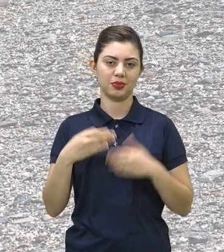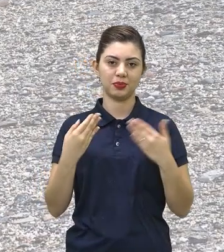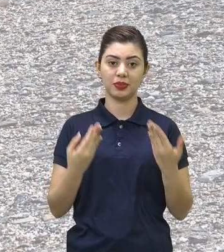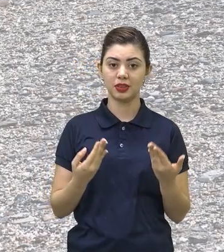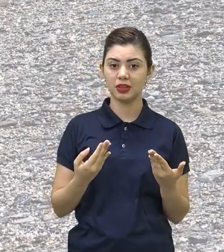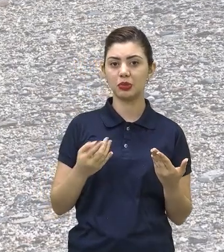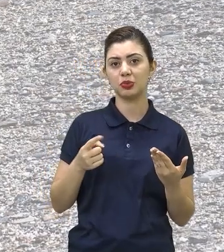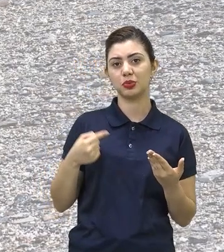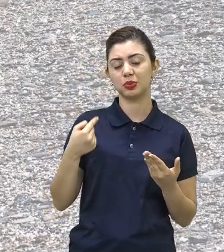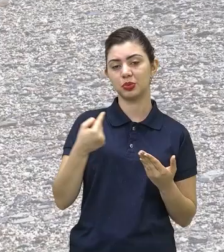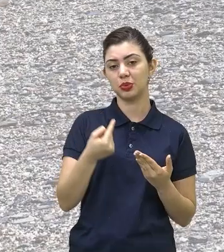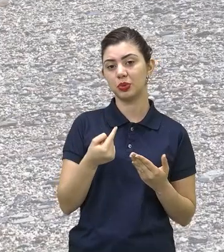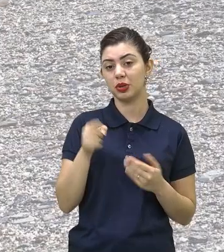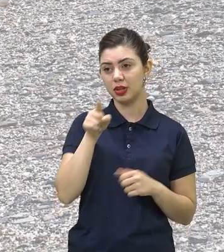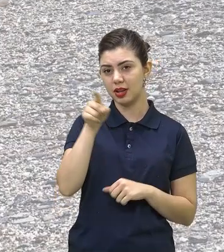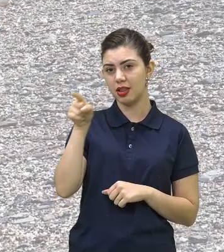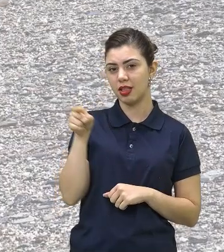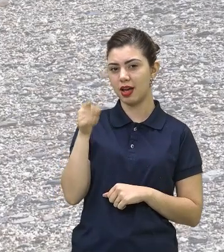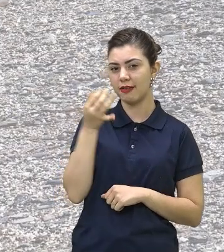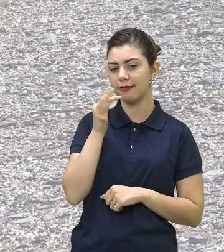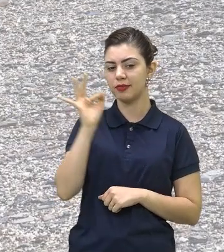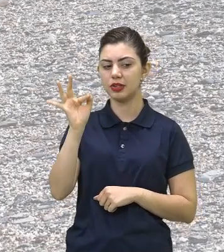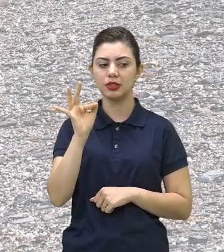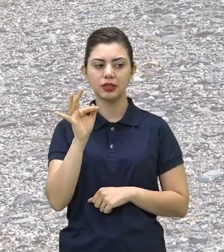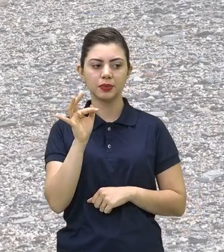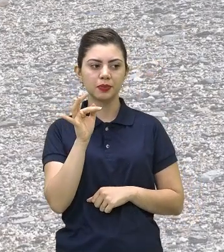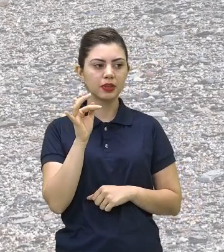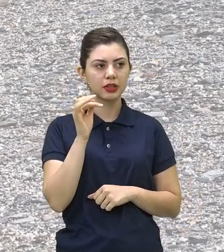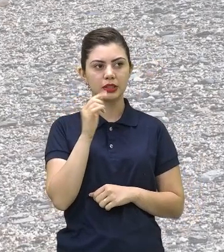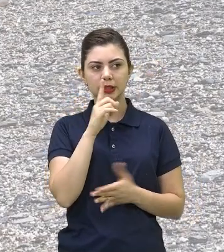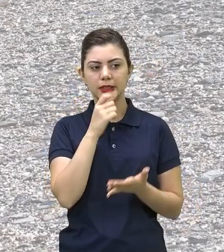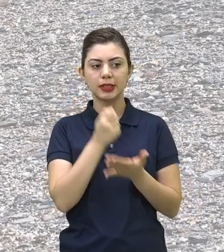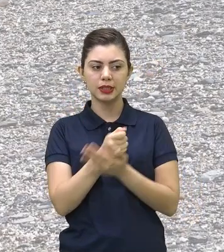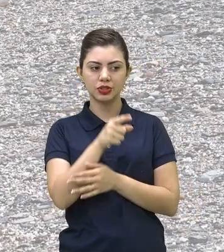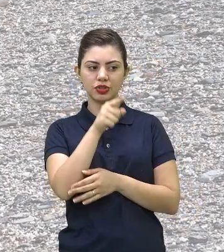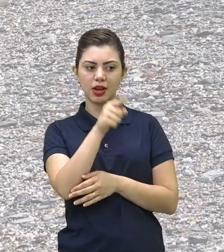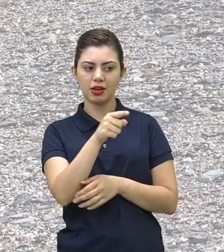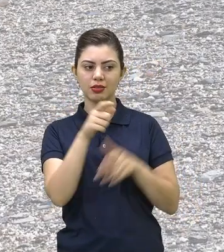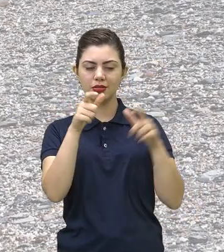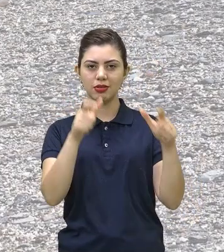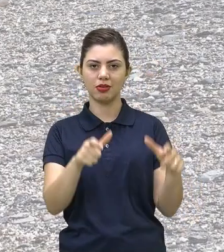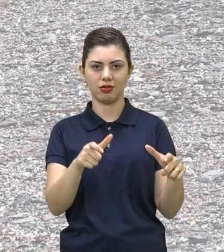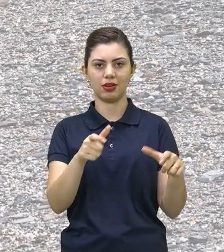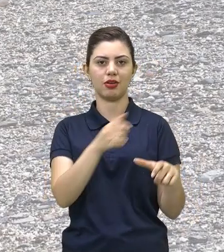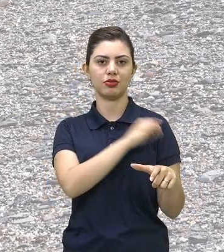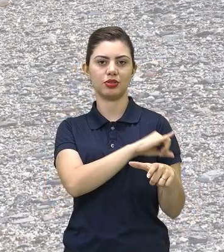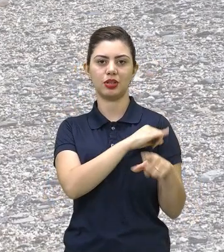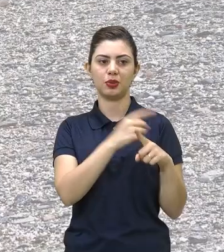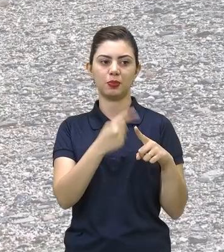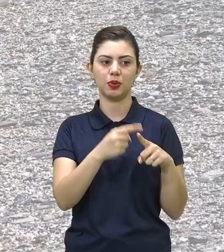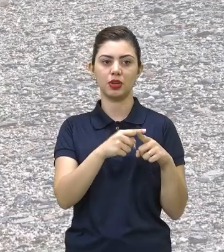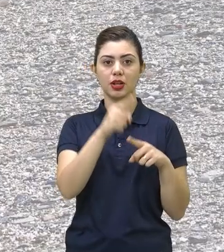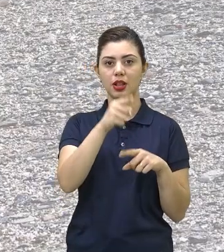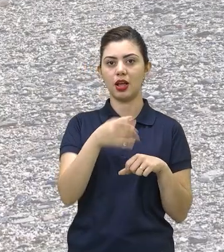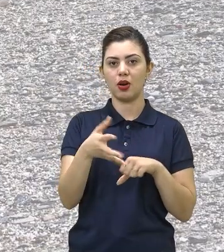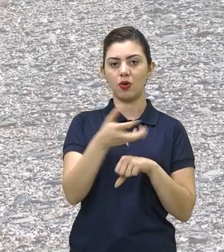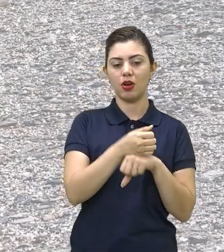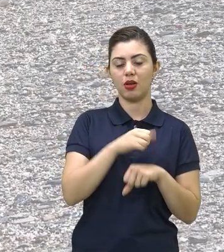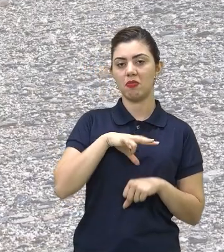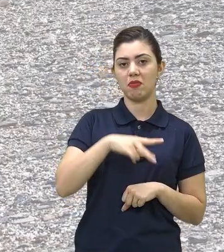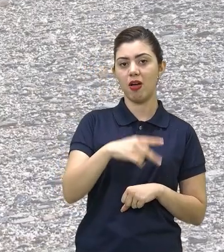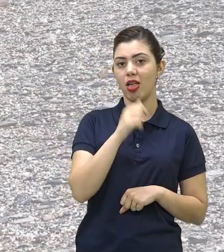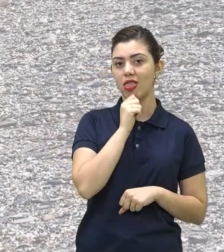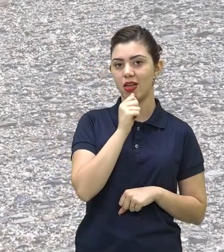por isso a gente escolhe, então, uma localidade para chegar. E foi exatamente isso, então, né, que os